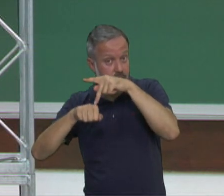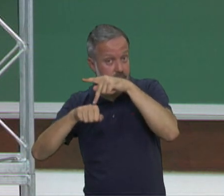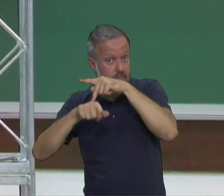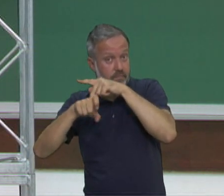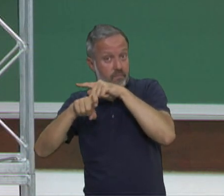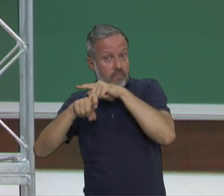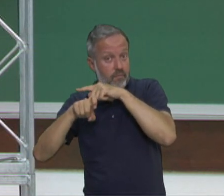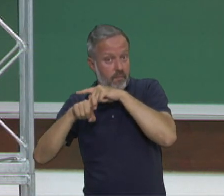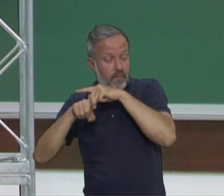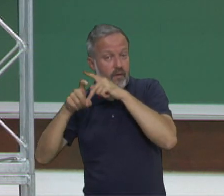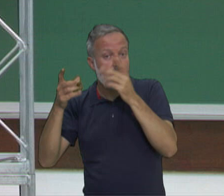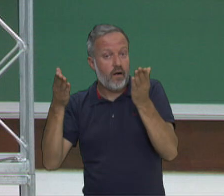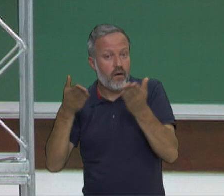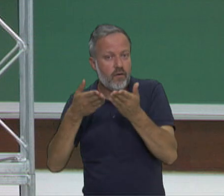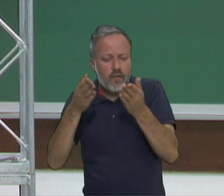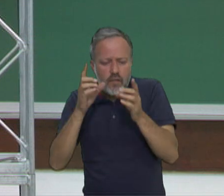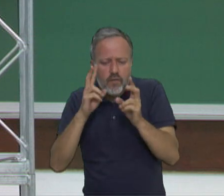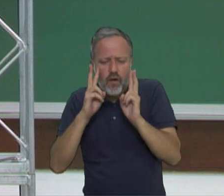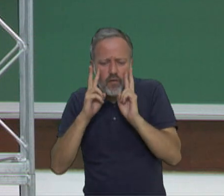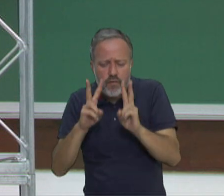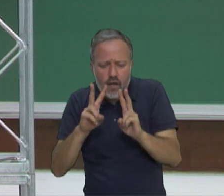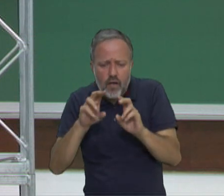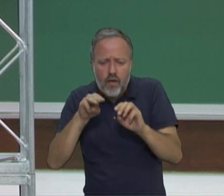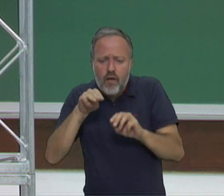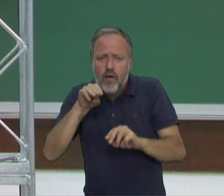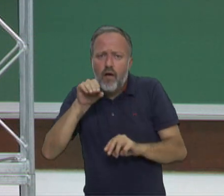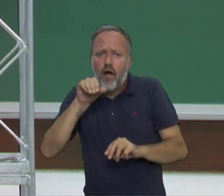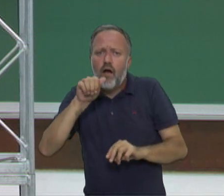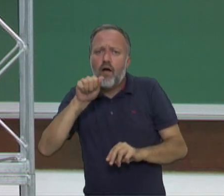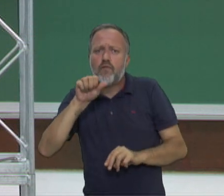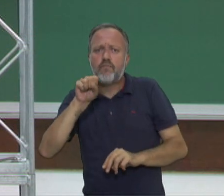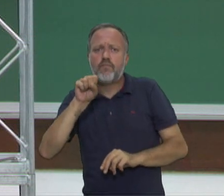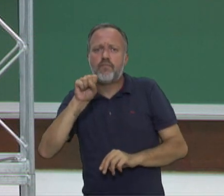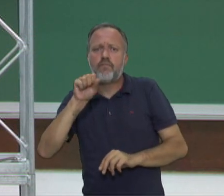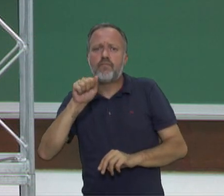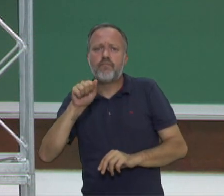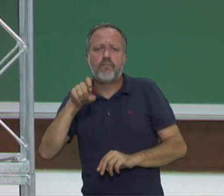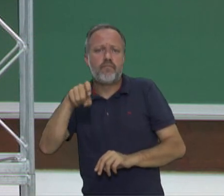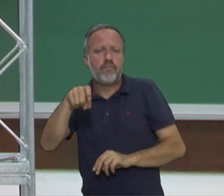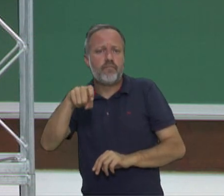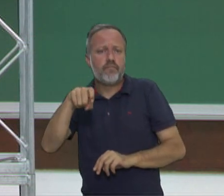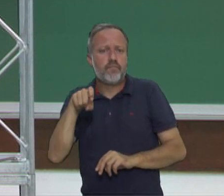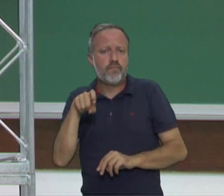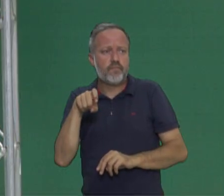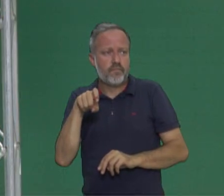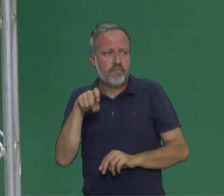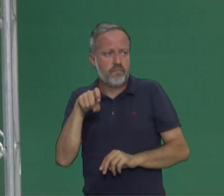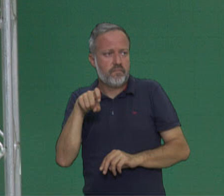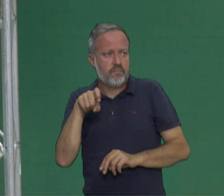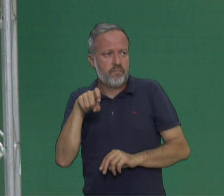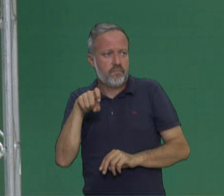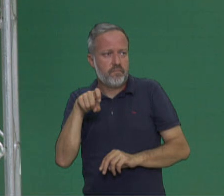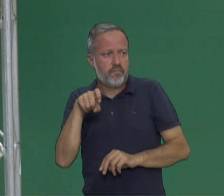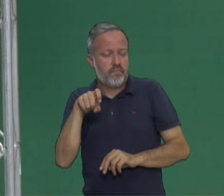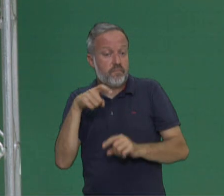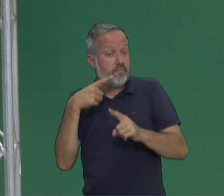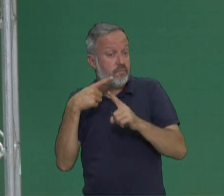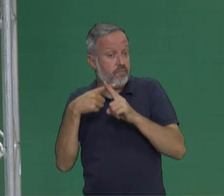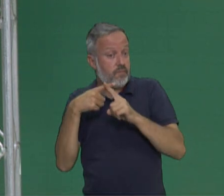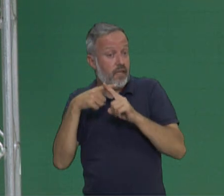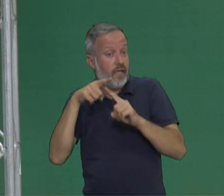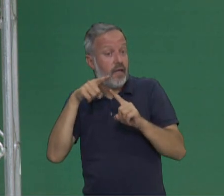tem que descobrir a massa do X. Só que você não consegue descobrir a massa porque a massa é próton mais